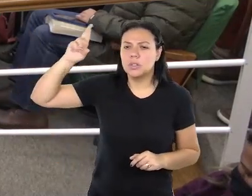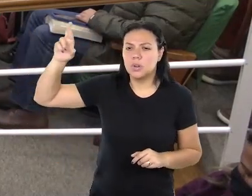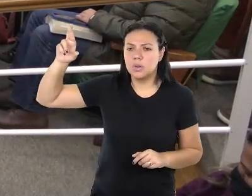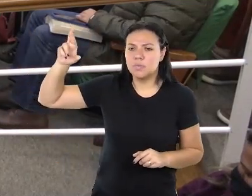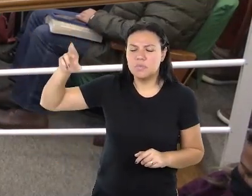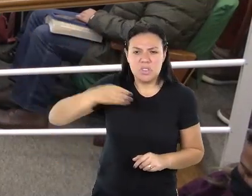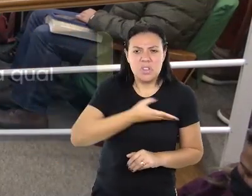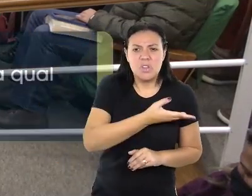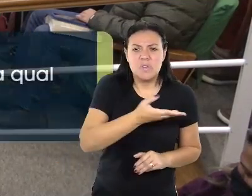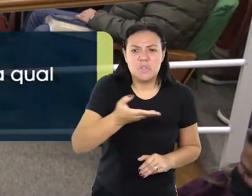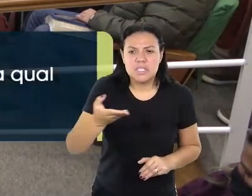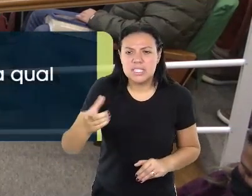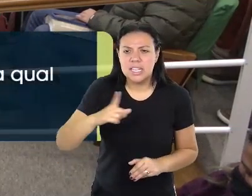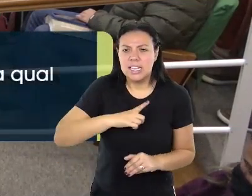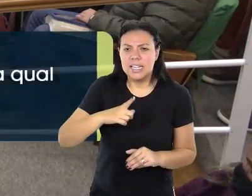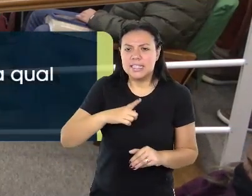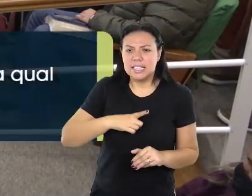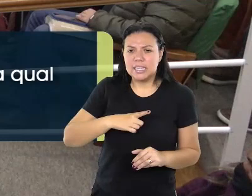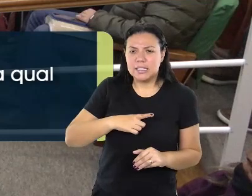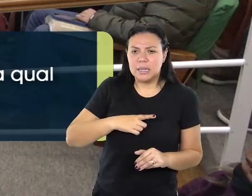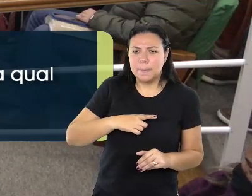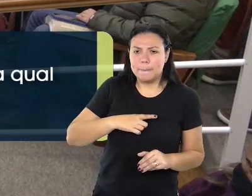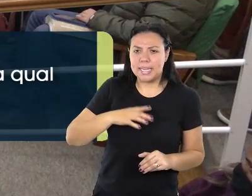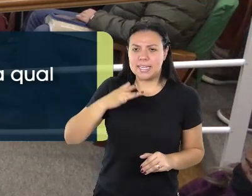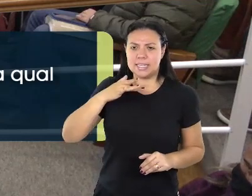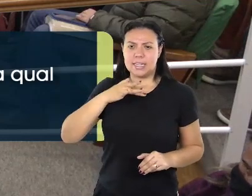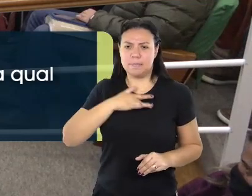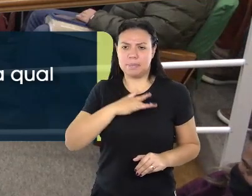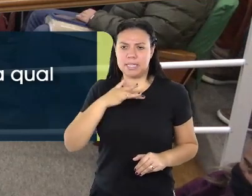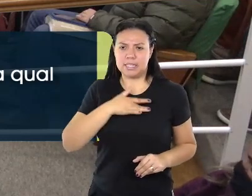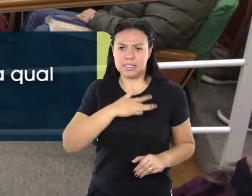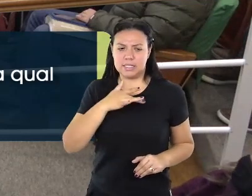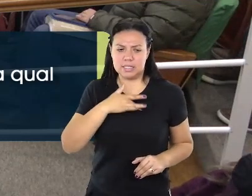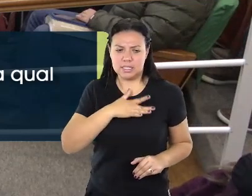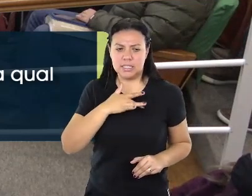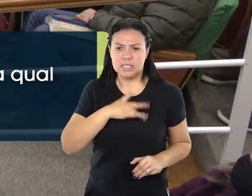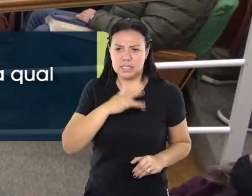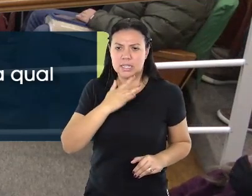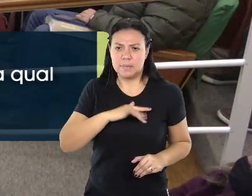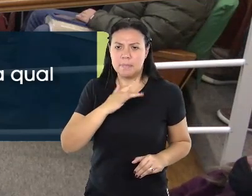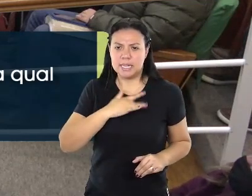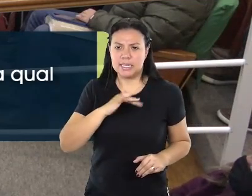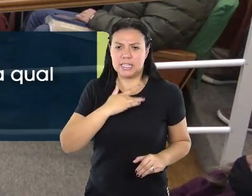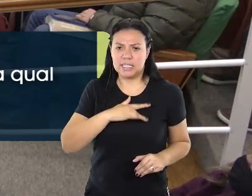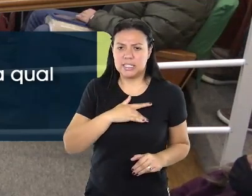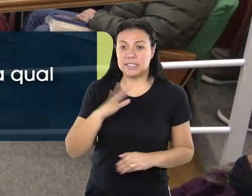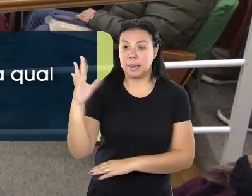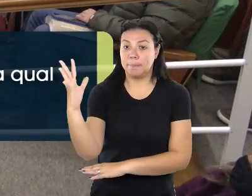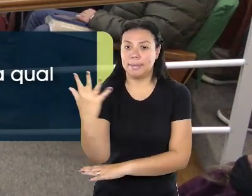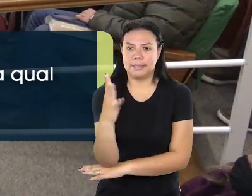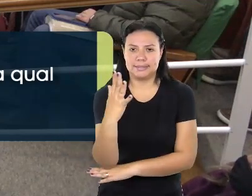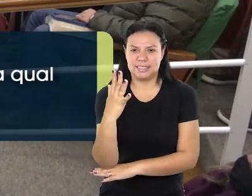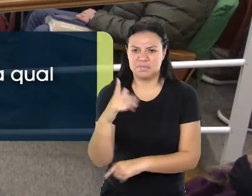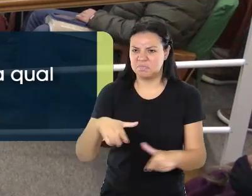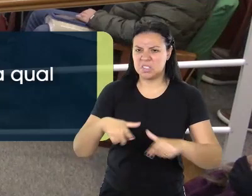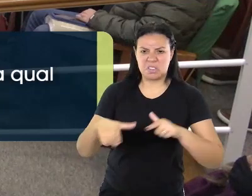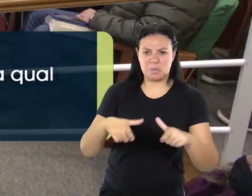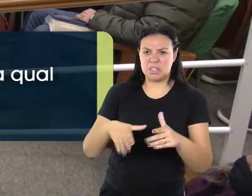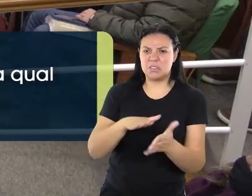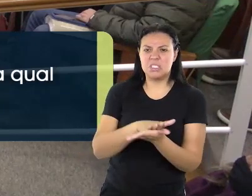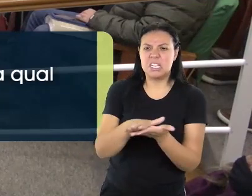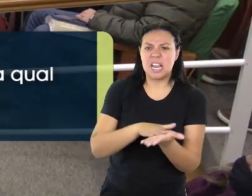te custou trabalho, a qual não fizeste crescer, que numa noite nasceu e numa noite